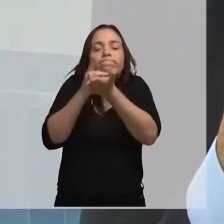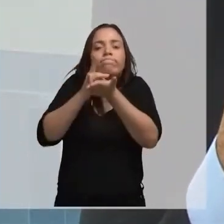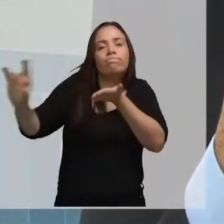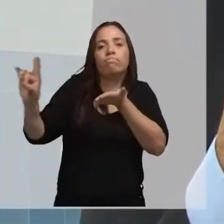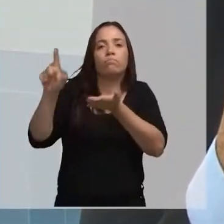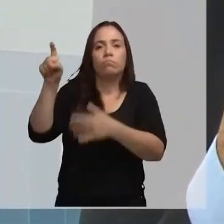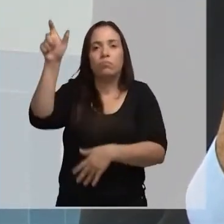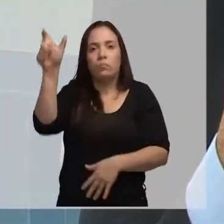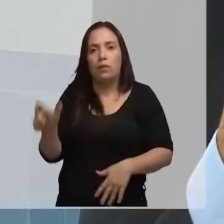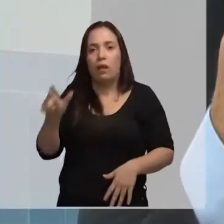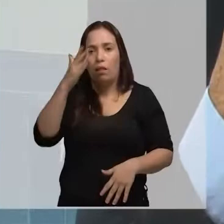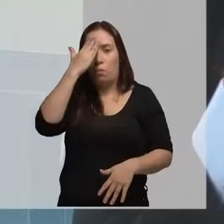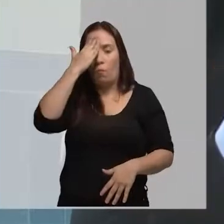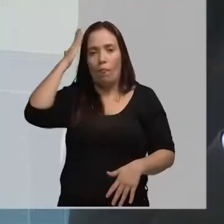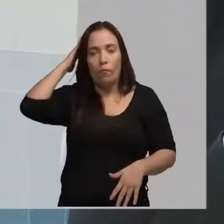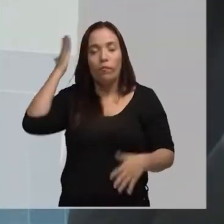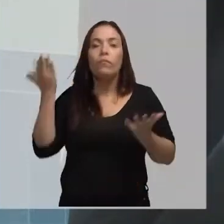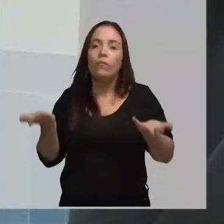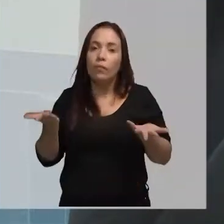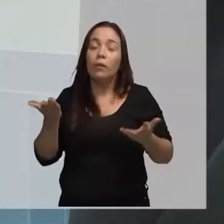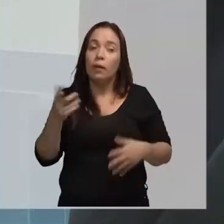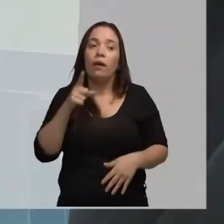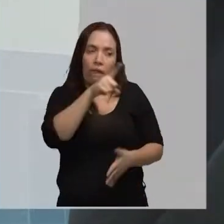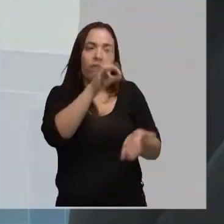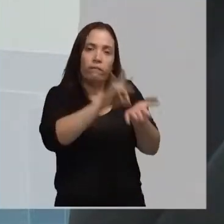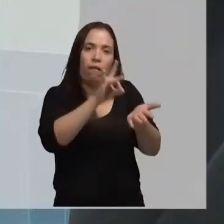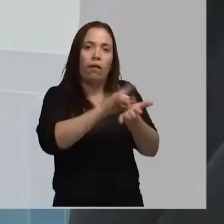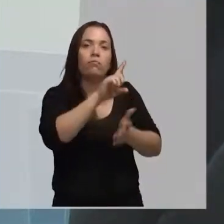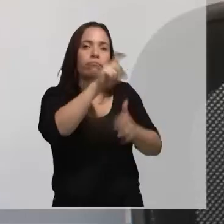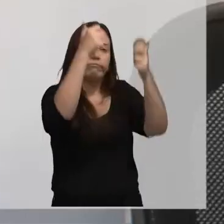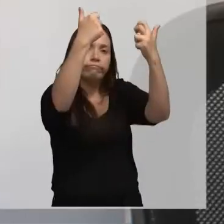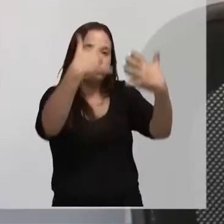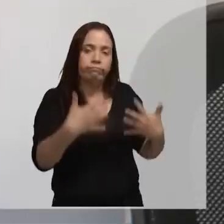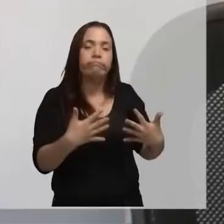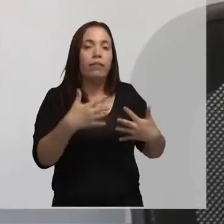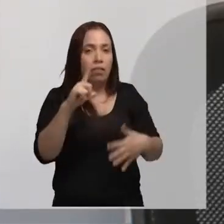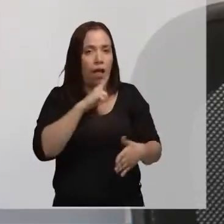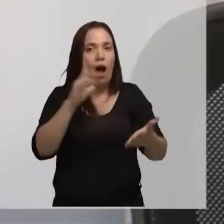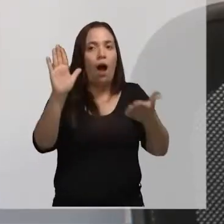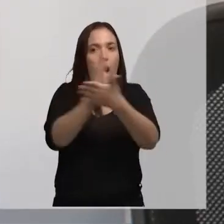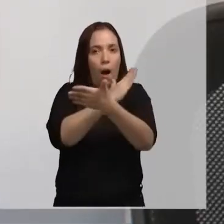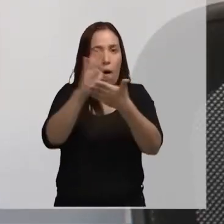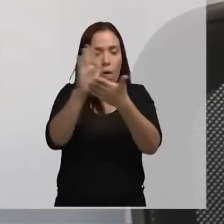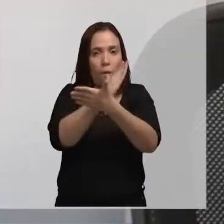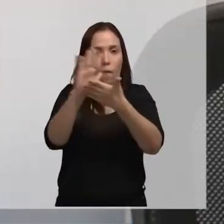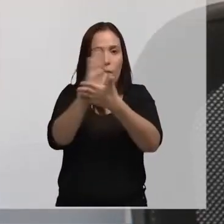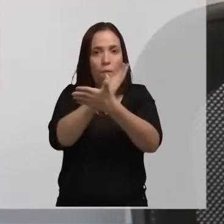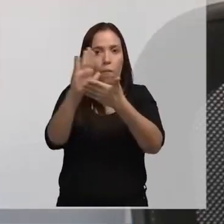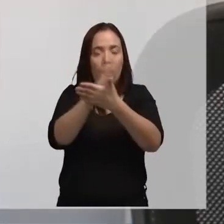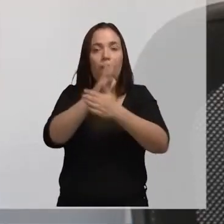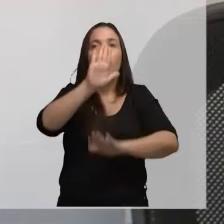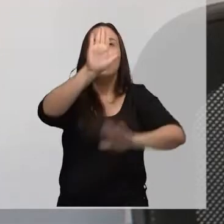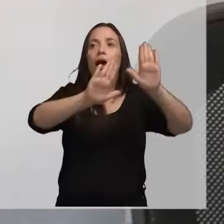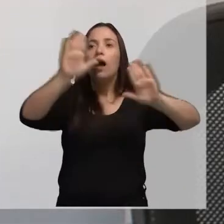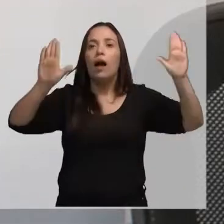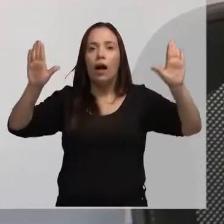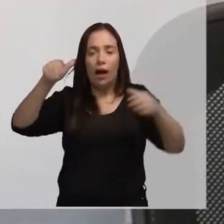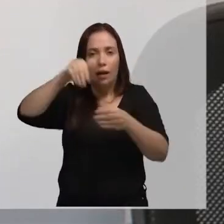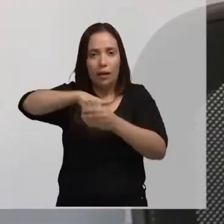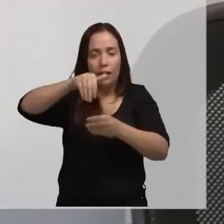sério esse negócio. Você colocou isso aí, nós temos candidatos aí que ainda hoje E o PSDB ainda preço. tem 2 ministros lá